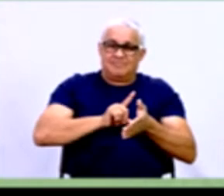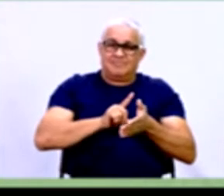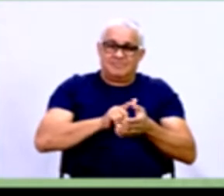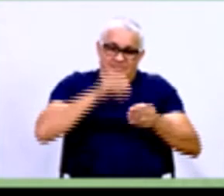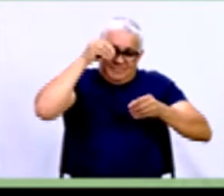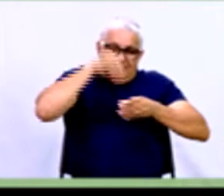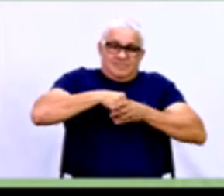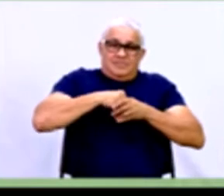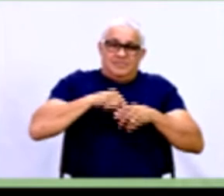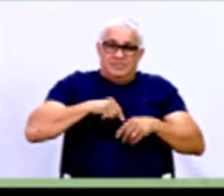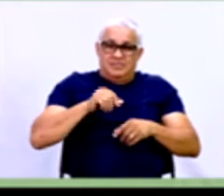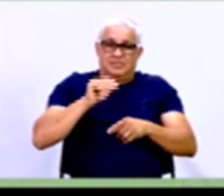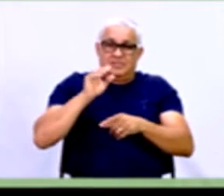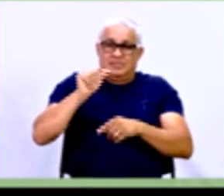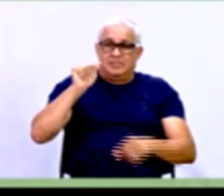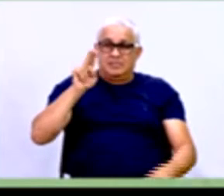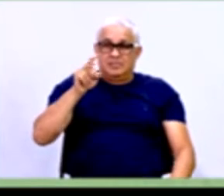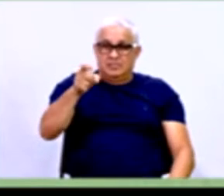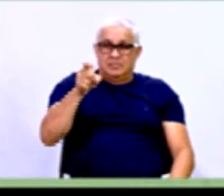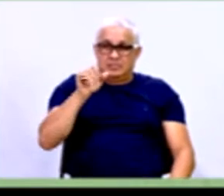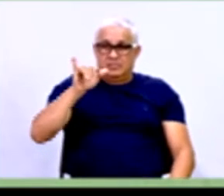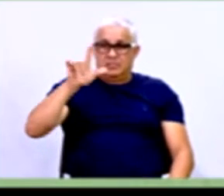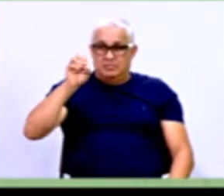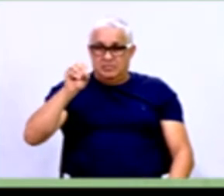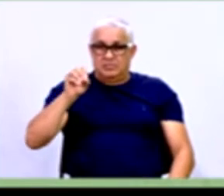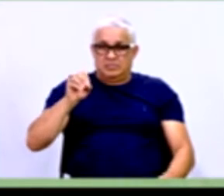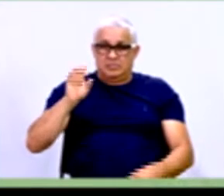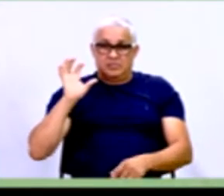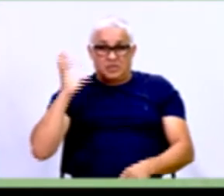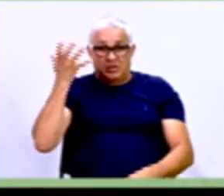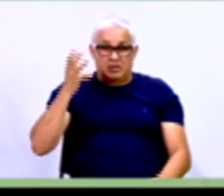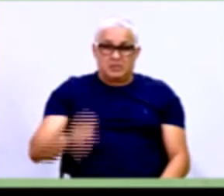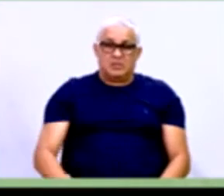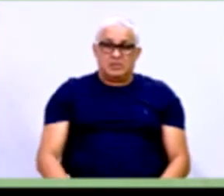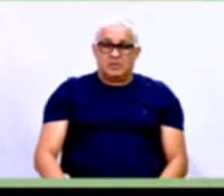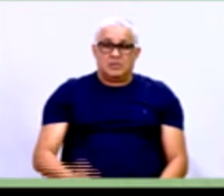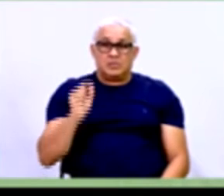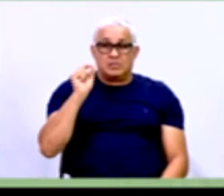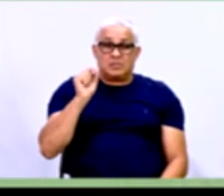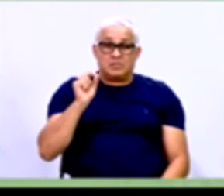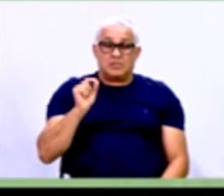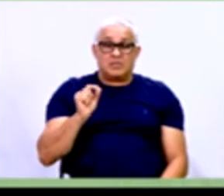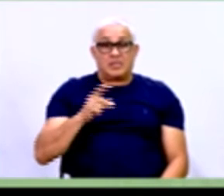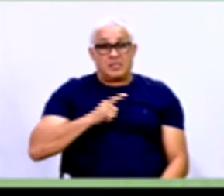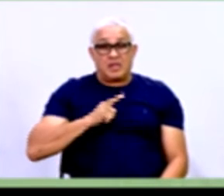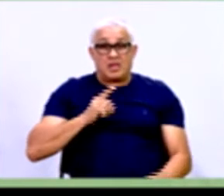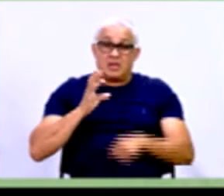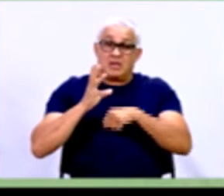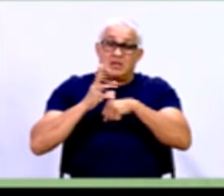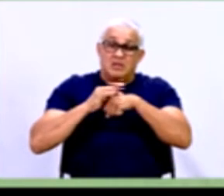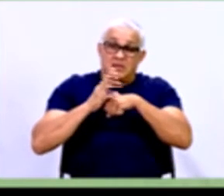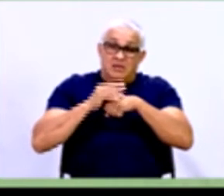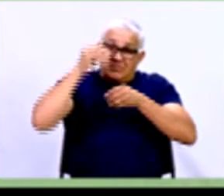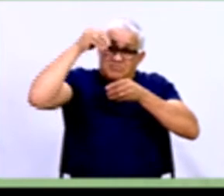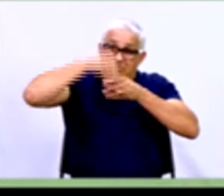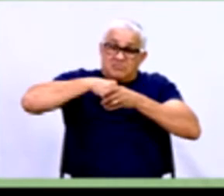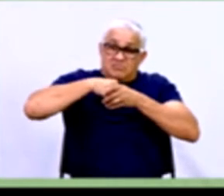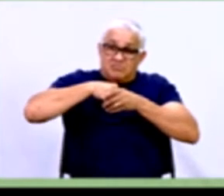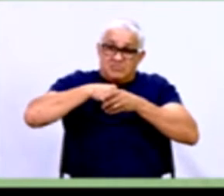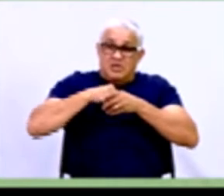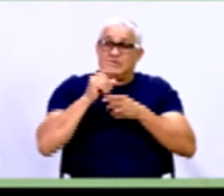o auxílio acidente, ele não se tornou inválido, mas apresenta umas sequelas, né, apresenta uma